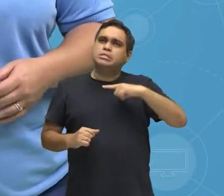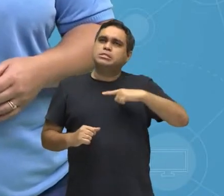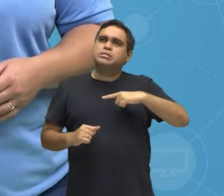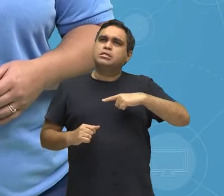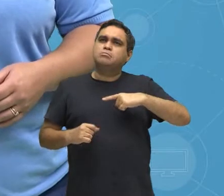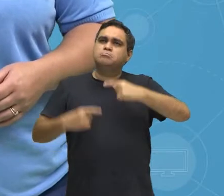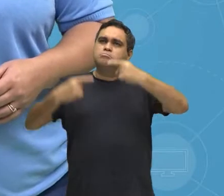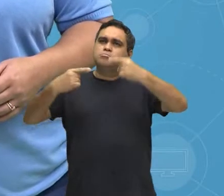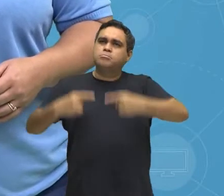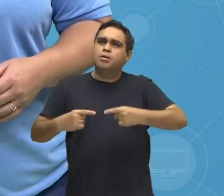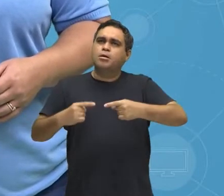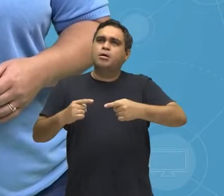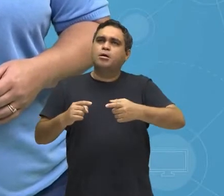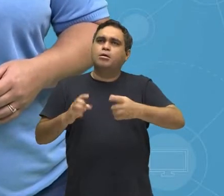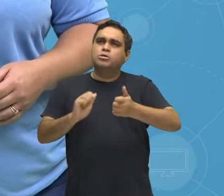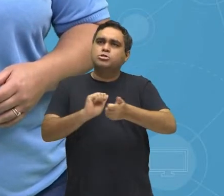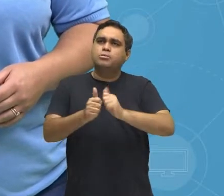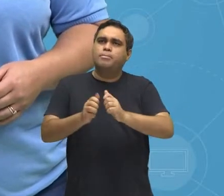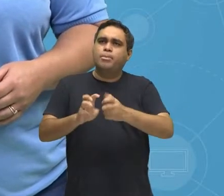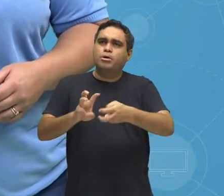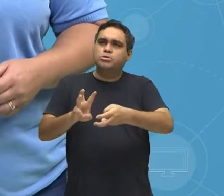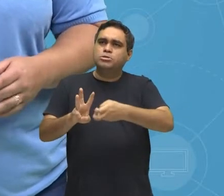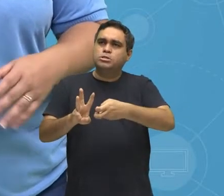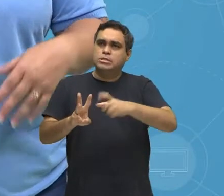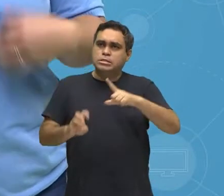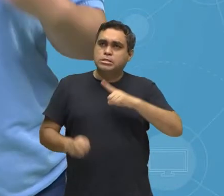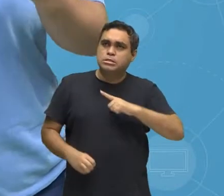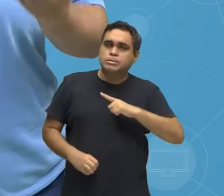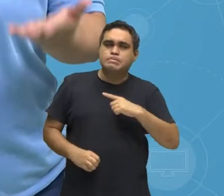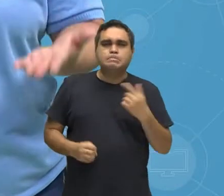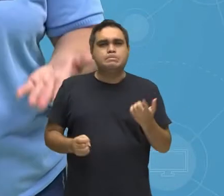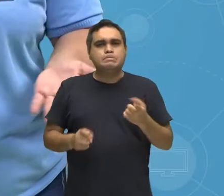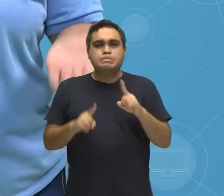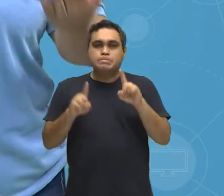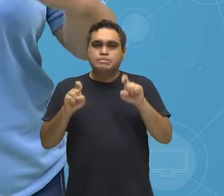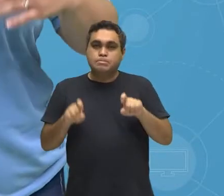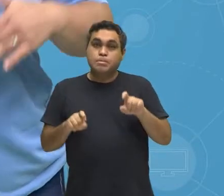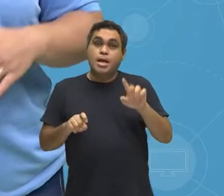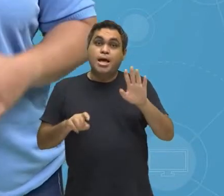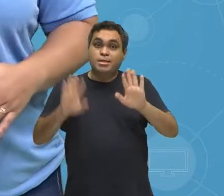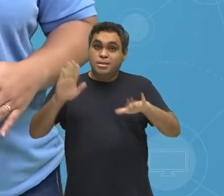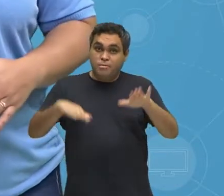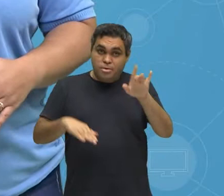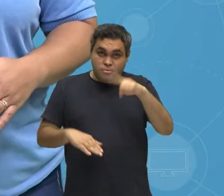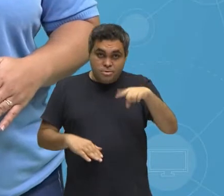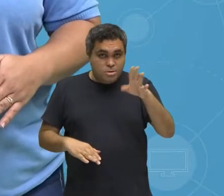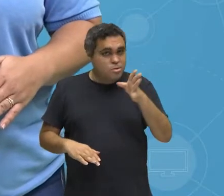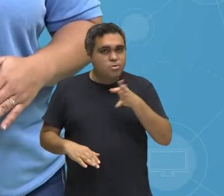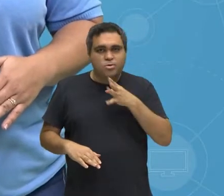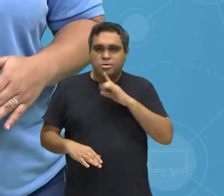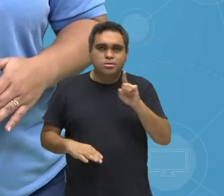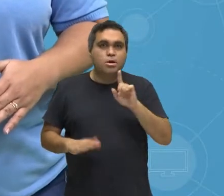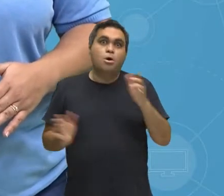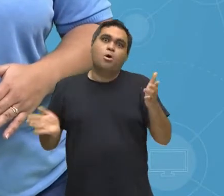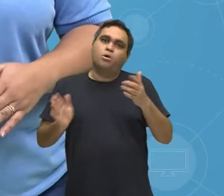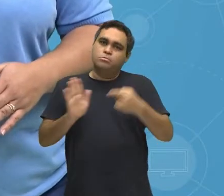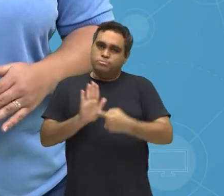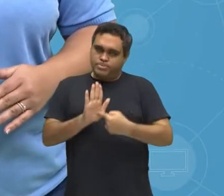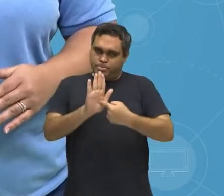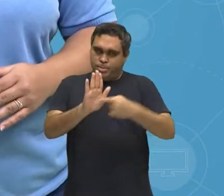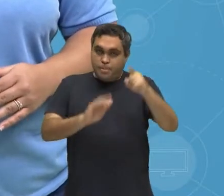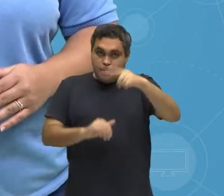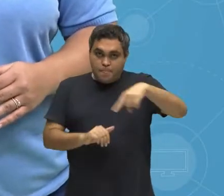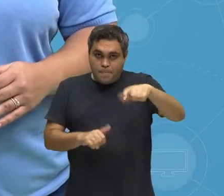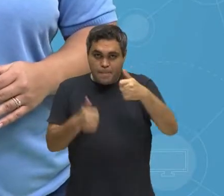Mundiais dos Povos Indígenas. Na verdade, talvez vocês não conheçam, mas hoje vocês irão conhecer. Então, os